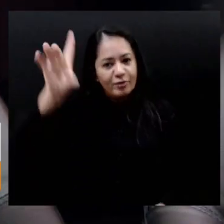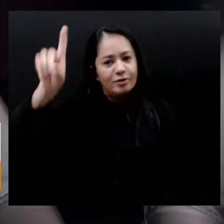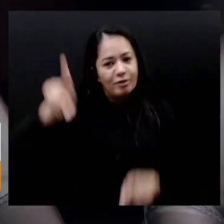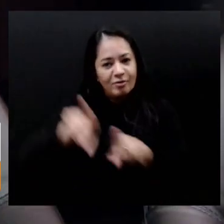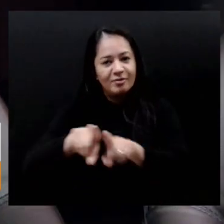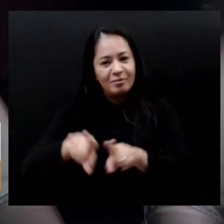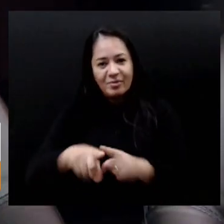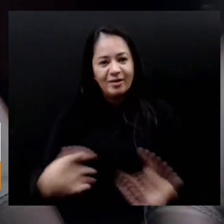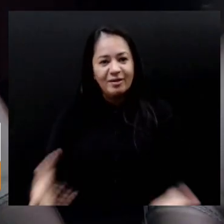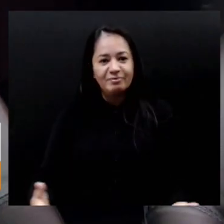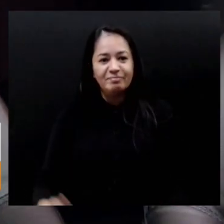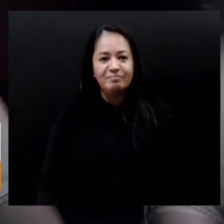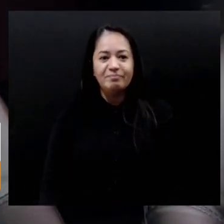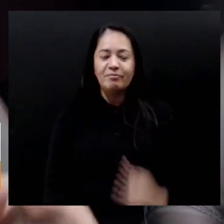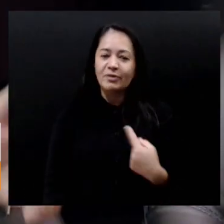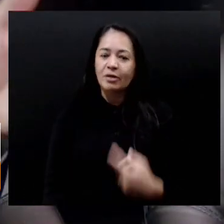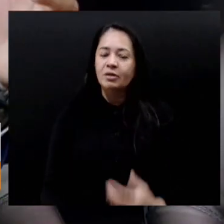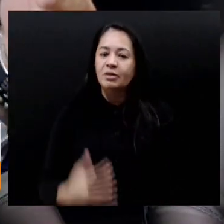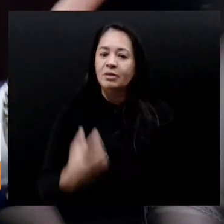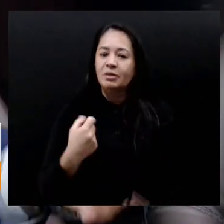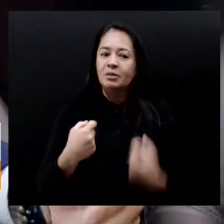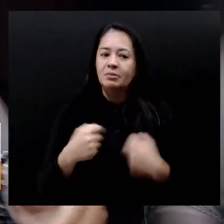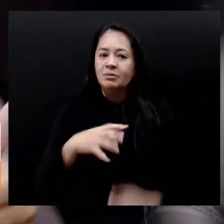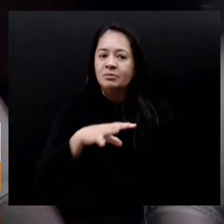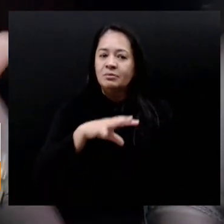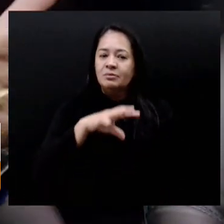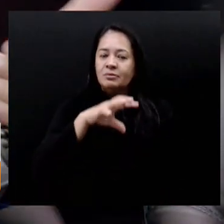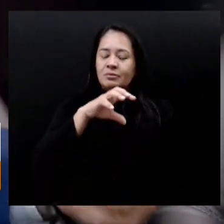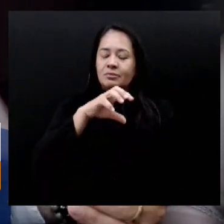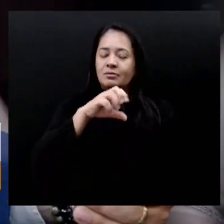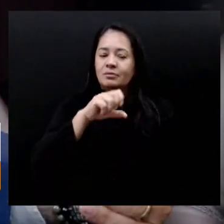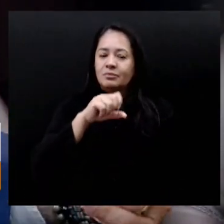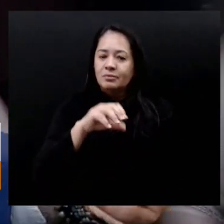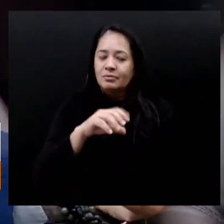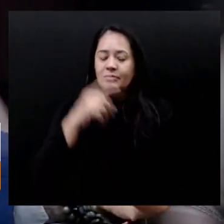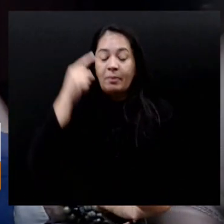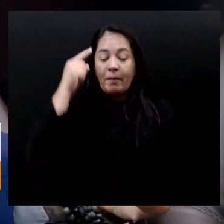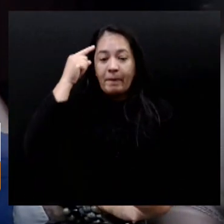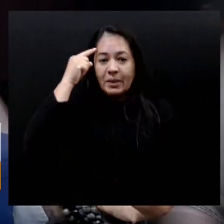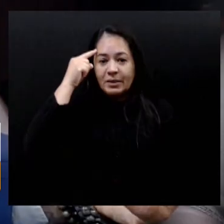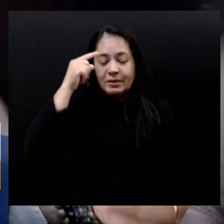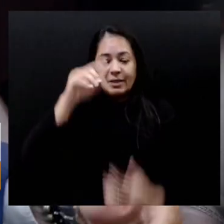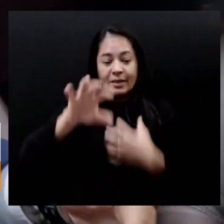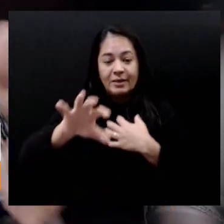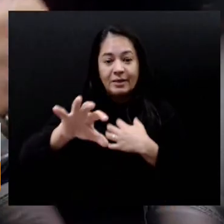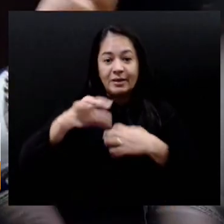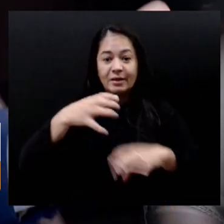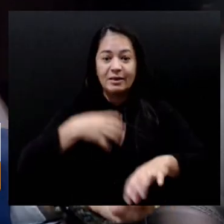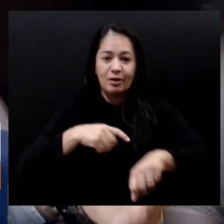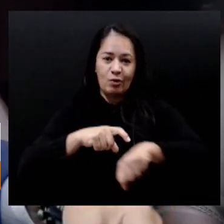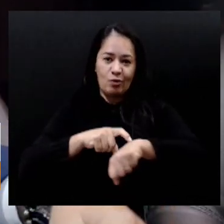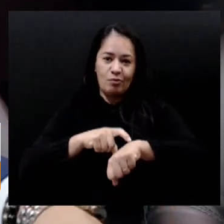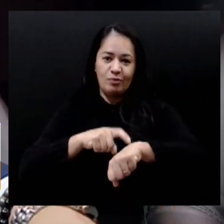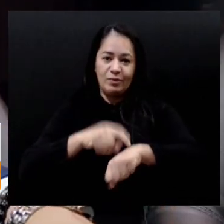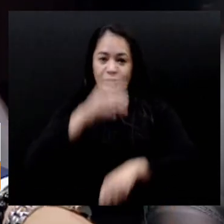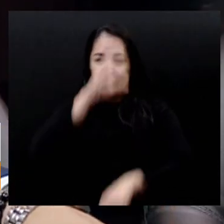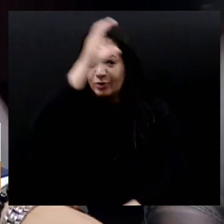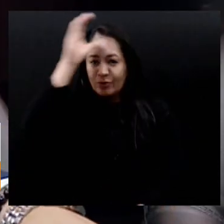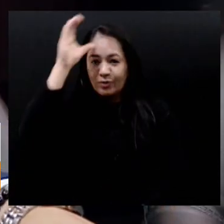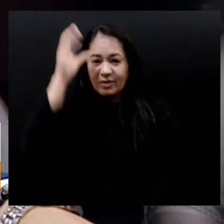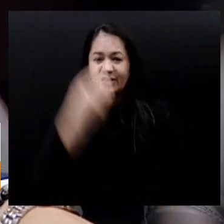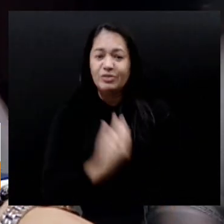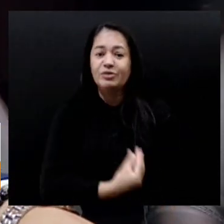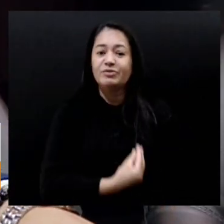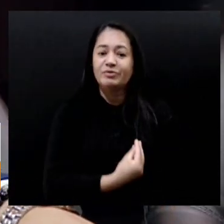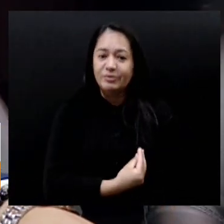que respirar, pensar bem, lembrar dessa situação, ter uma empatia pelo momento que o cliente está vivendo, a família do cliente,